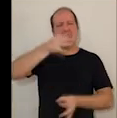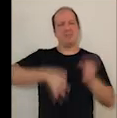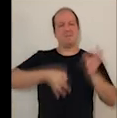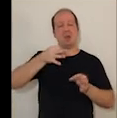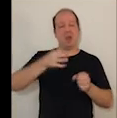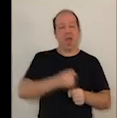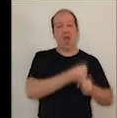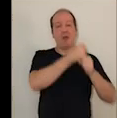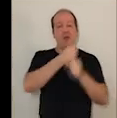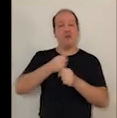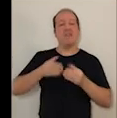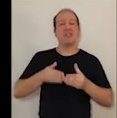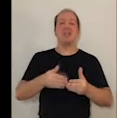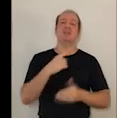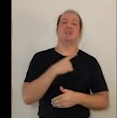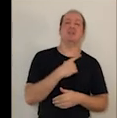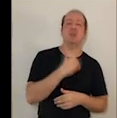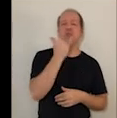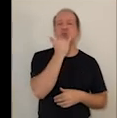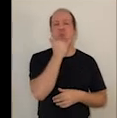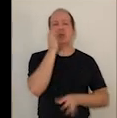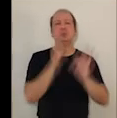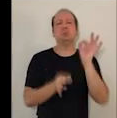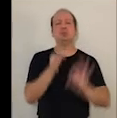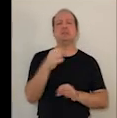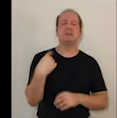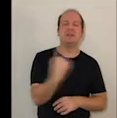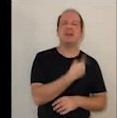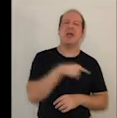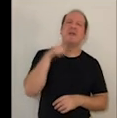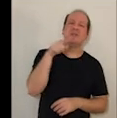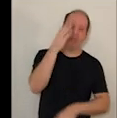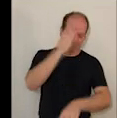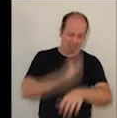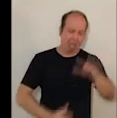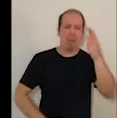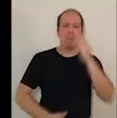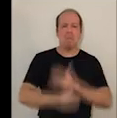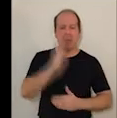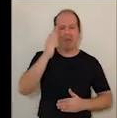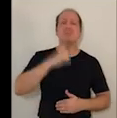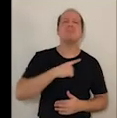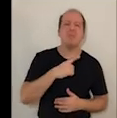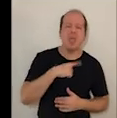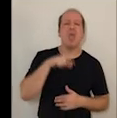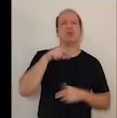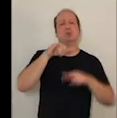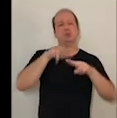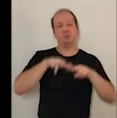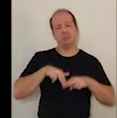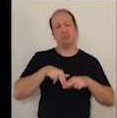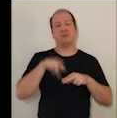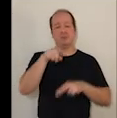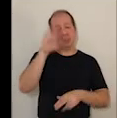direito e injustiça, mereceria ser açoitado e ter a mão decepada. Considerando, porém, que como